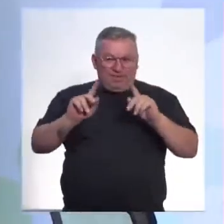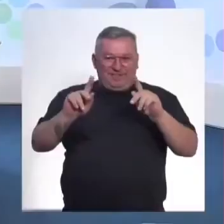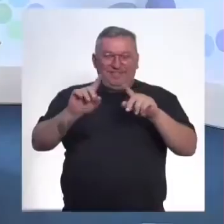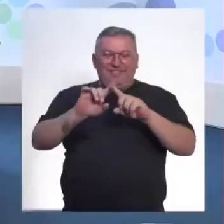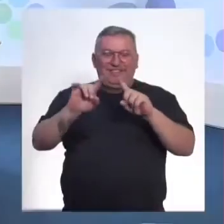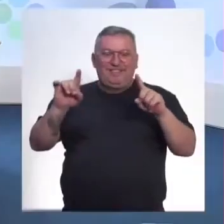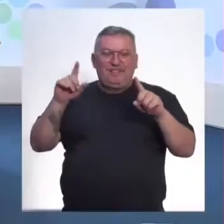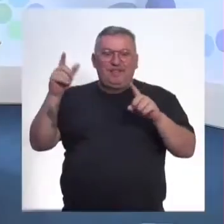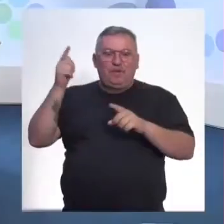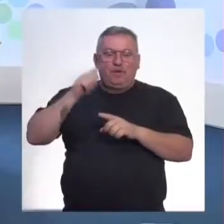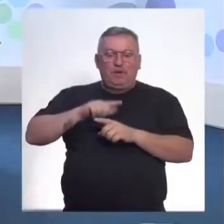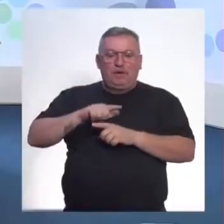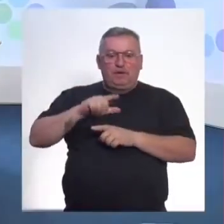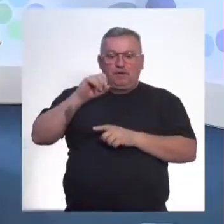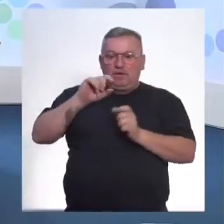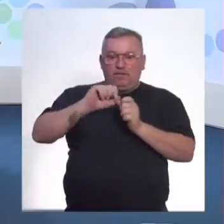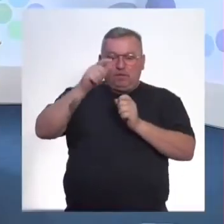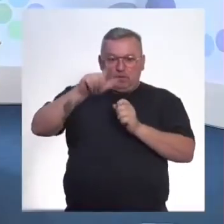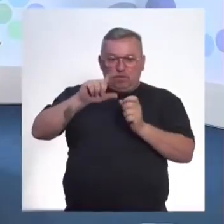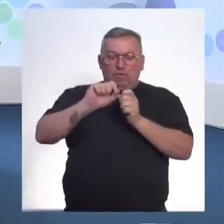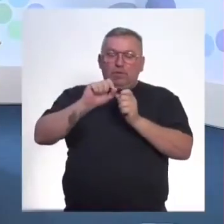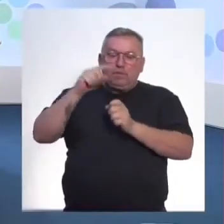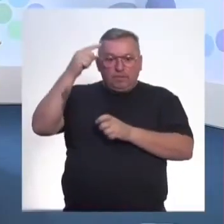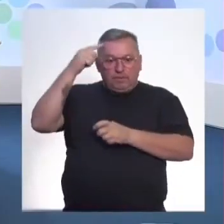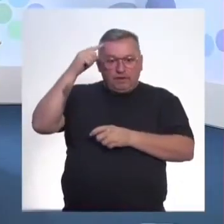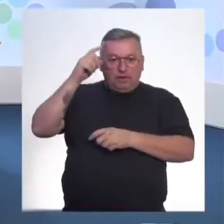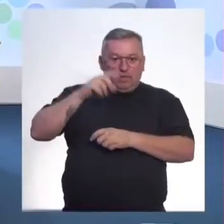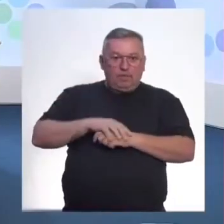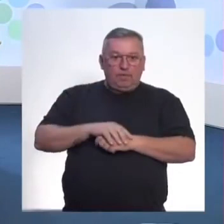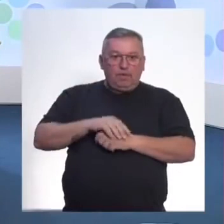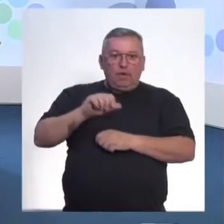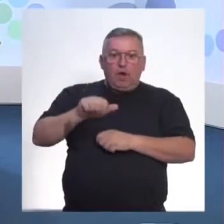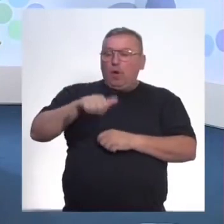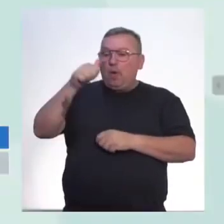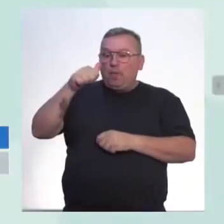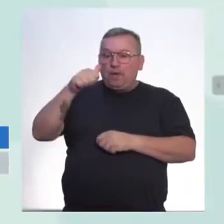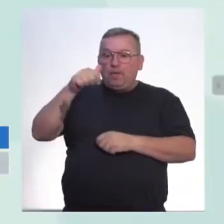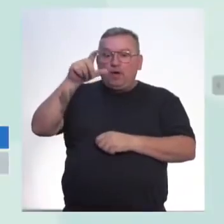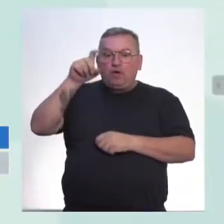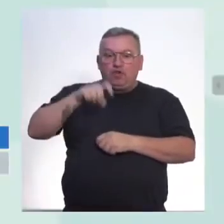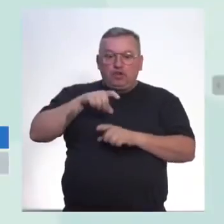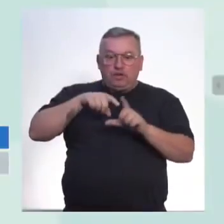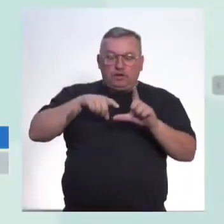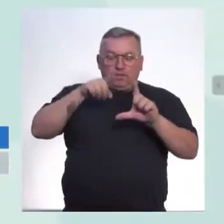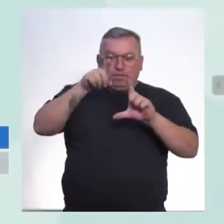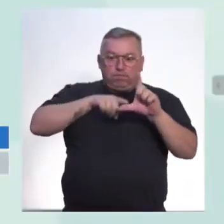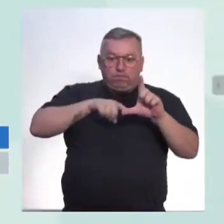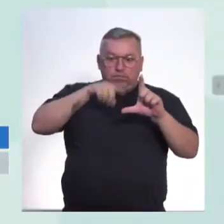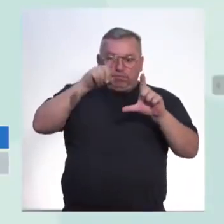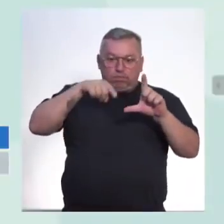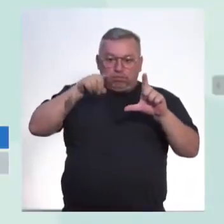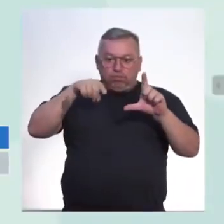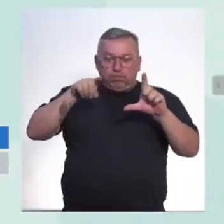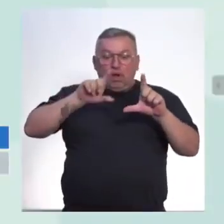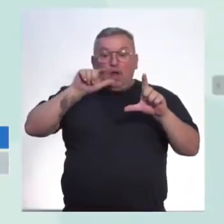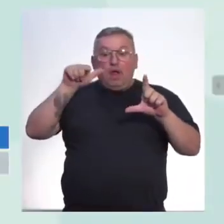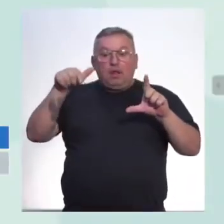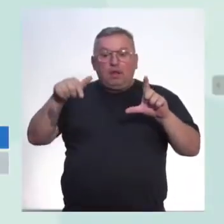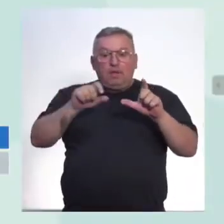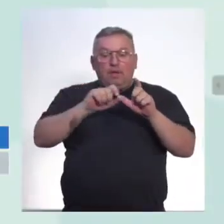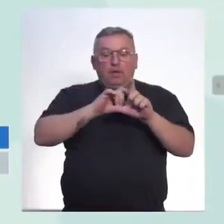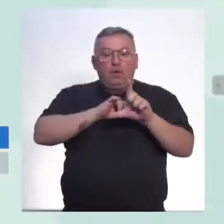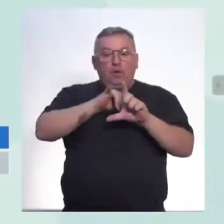aí você pode até, se você não fez os outros, pode até pensar nessa ideia. Primeiro eu projeto sempre no X. Sempre. E depois eu faço